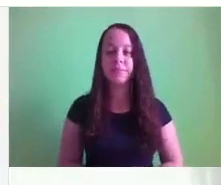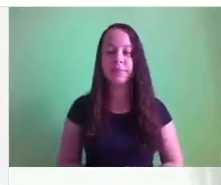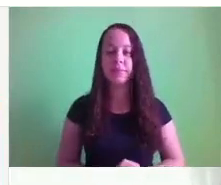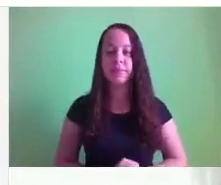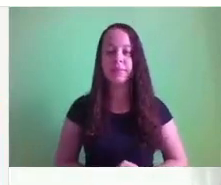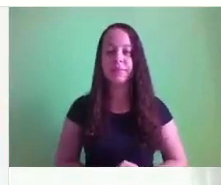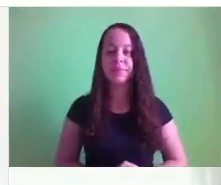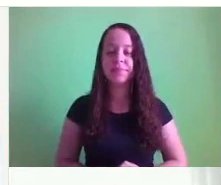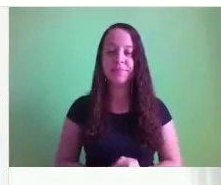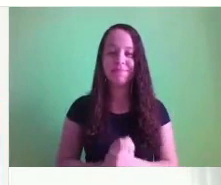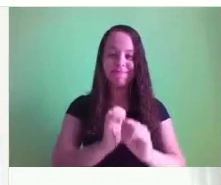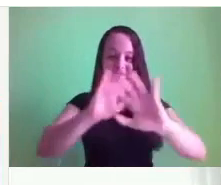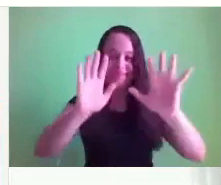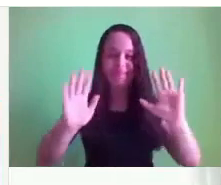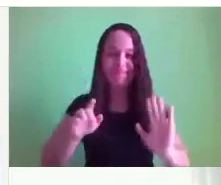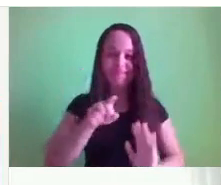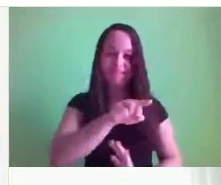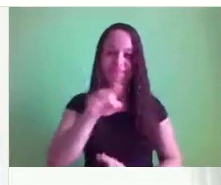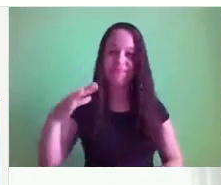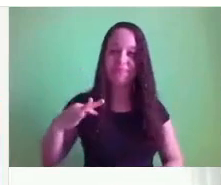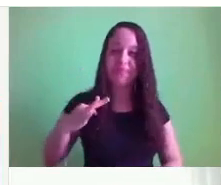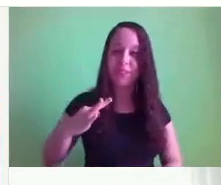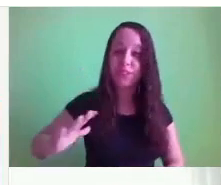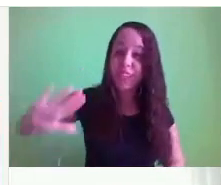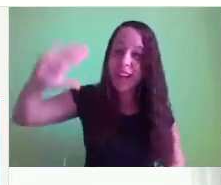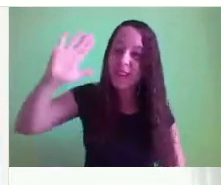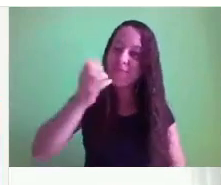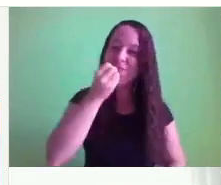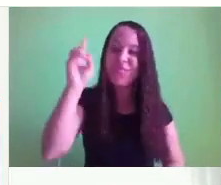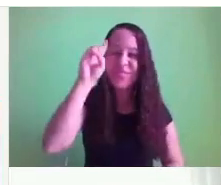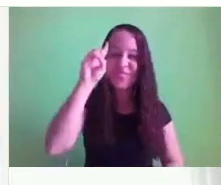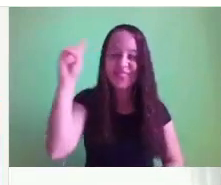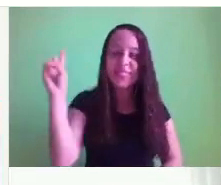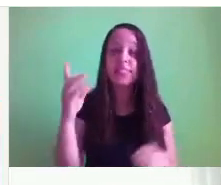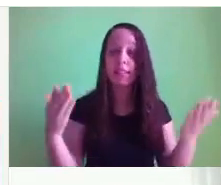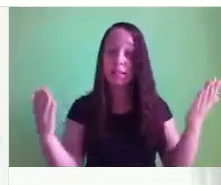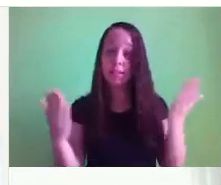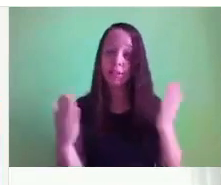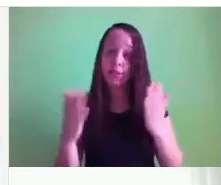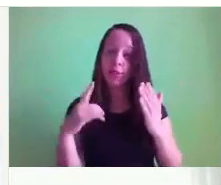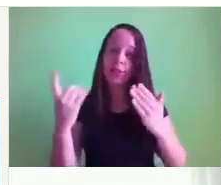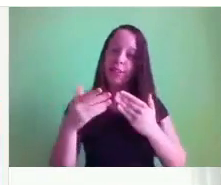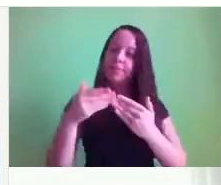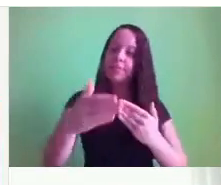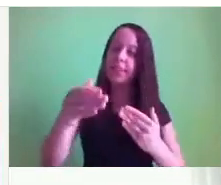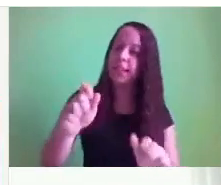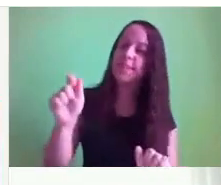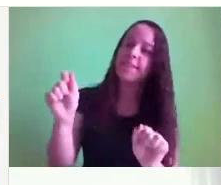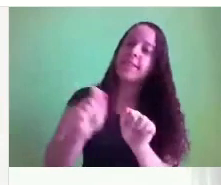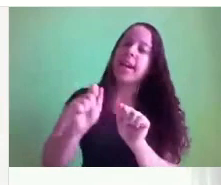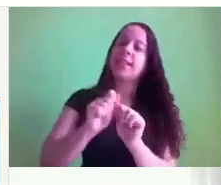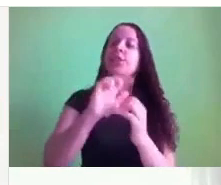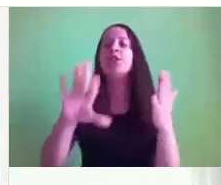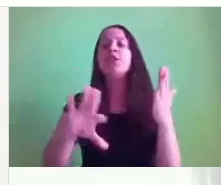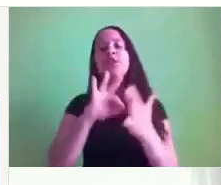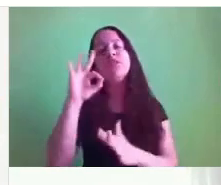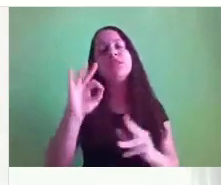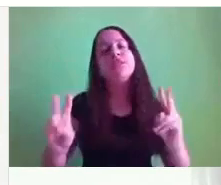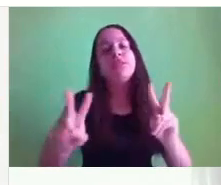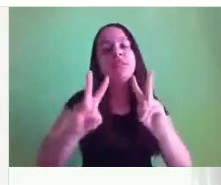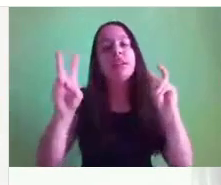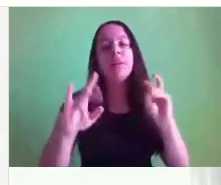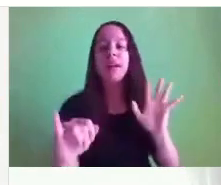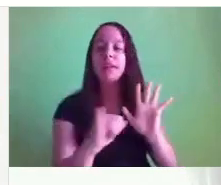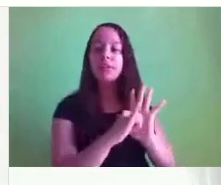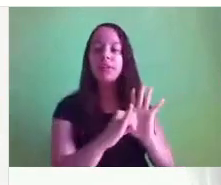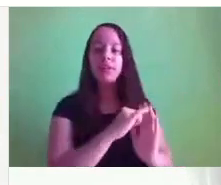Bom dia, realizaremos a seguir o sorteio eletrônico relativo ao edital número 36 de